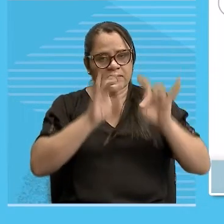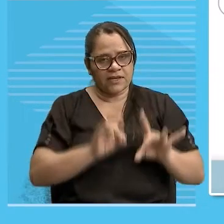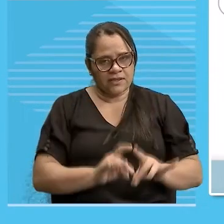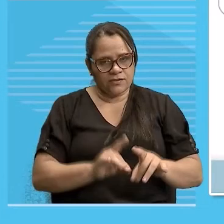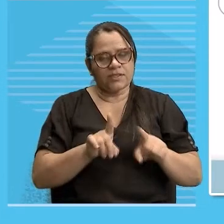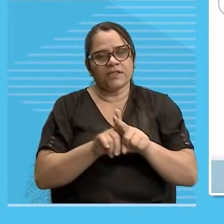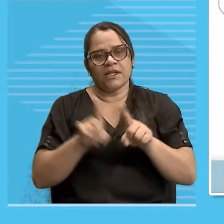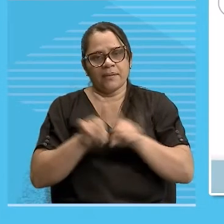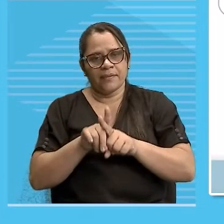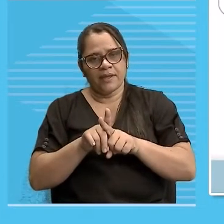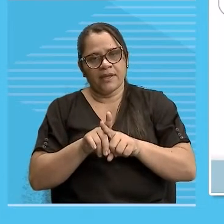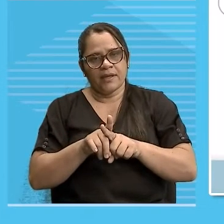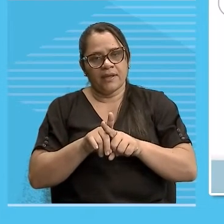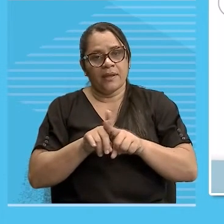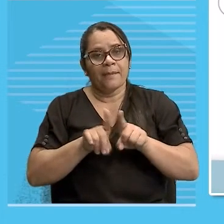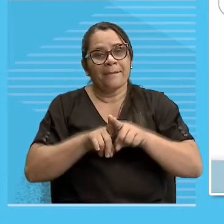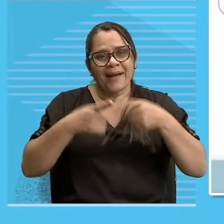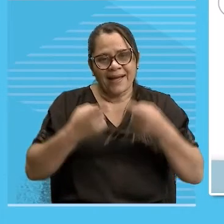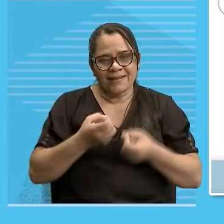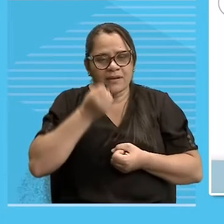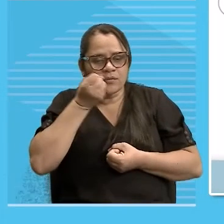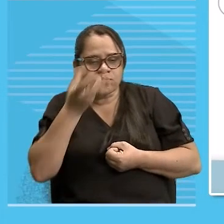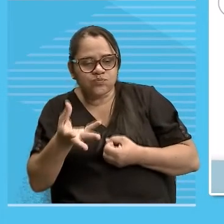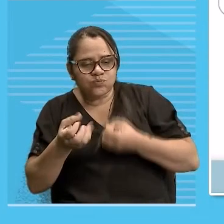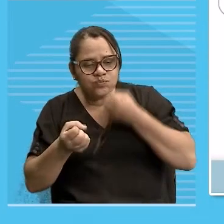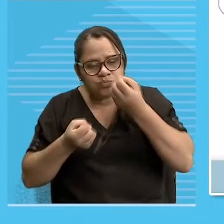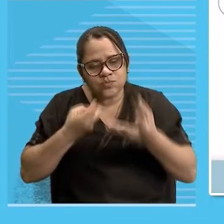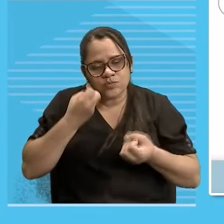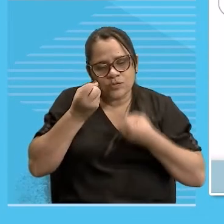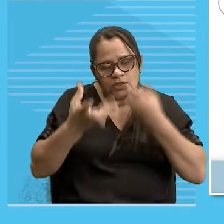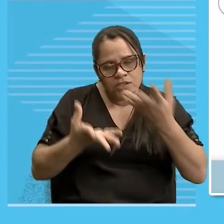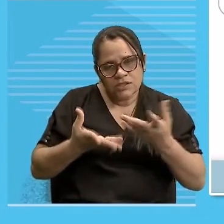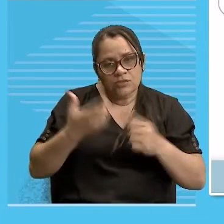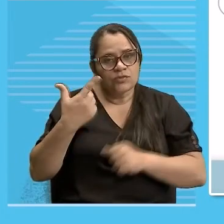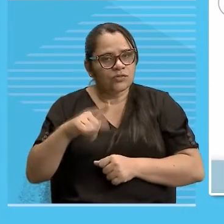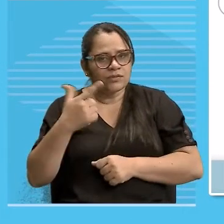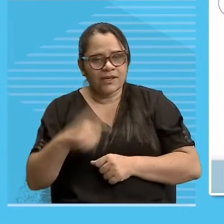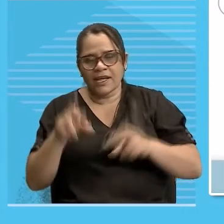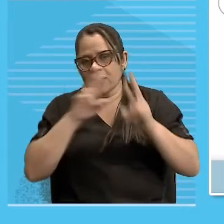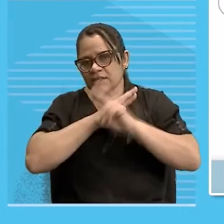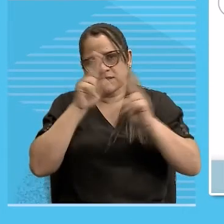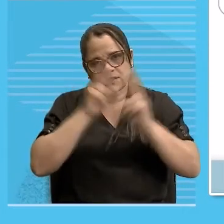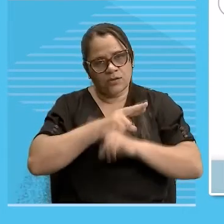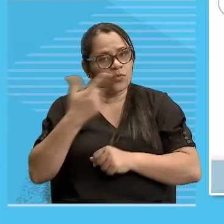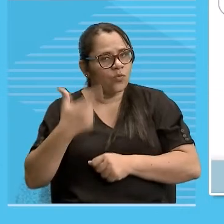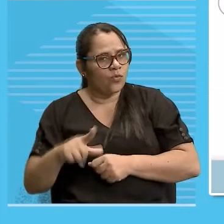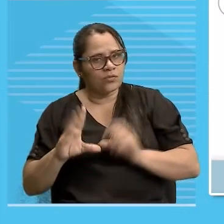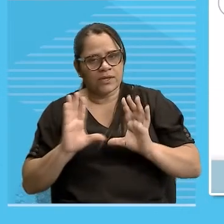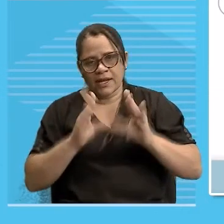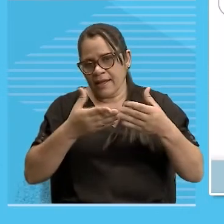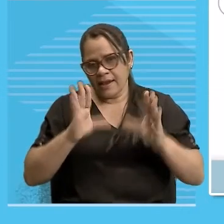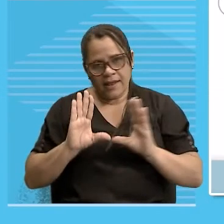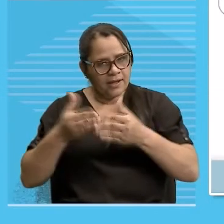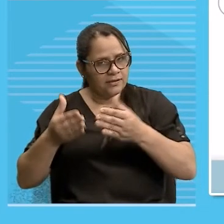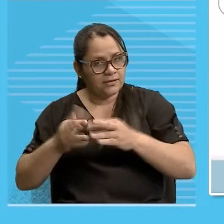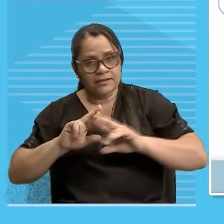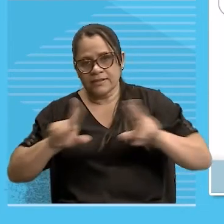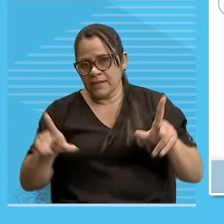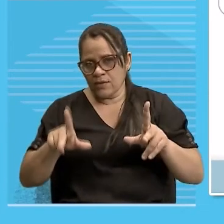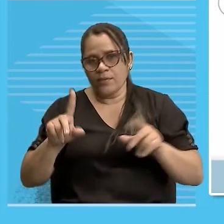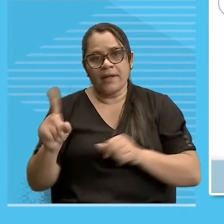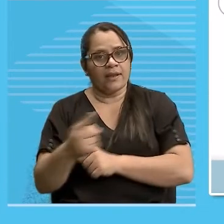Especificações. Agora, a interjeição, não. Ela não tem relação nenhuma com outra classe. Ela é isolada mesmo, tá?